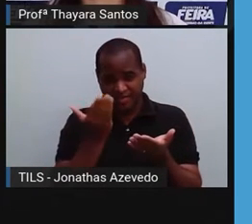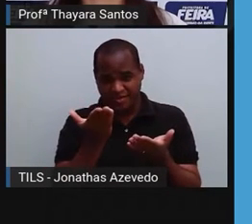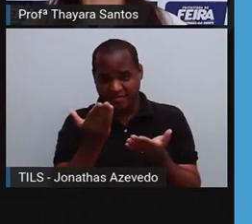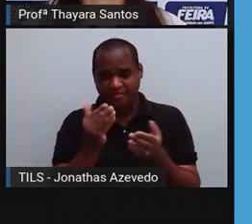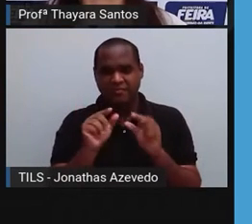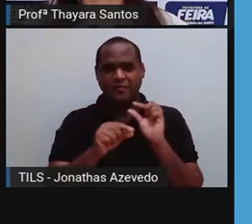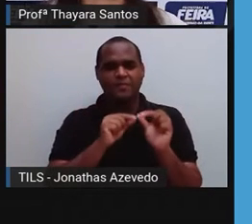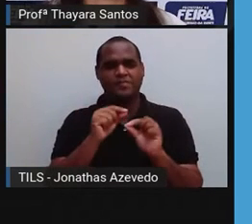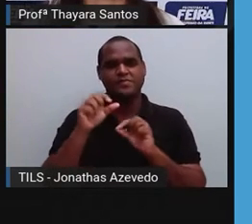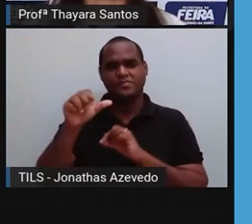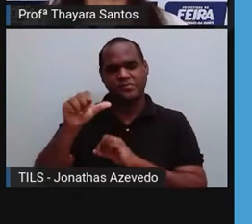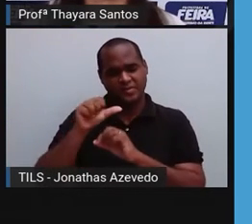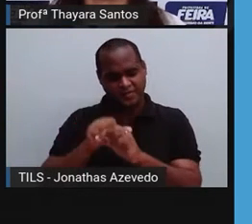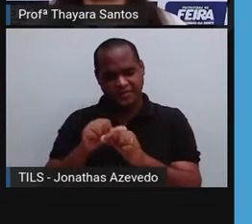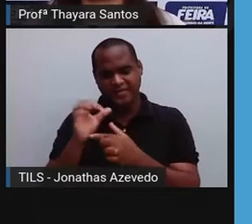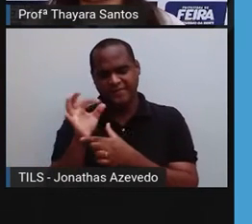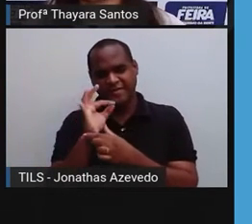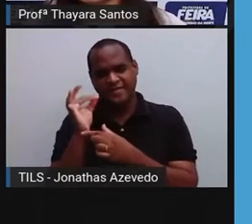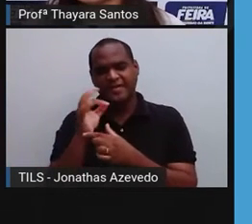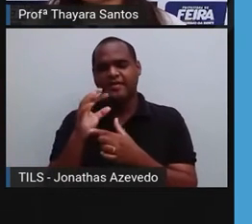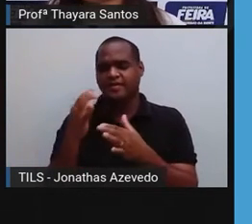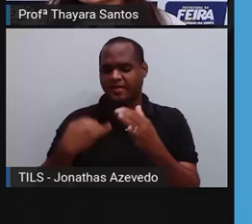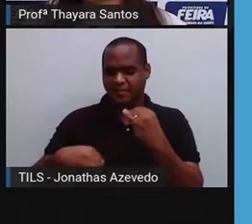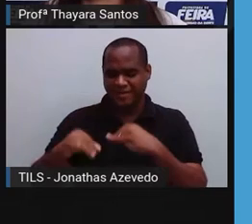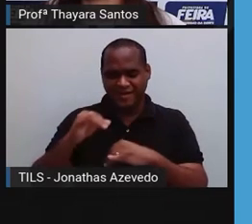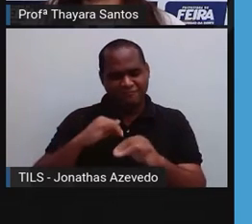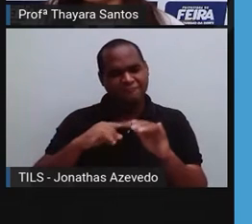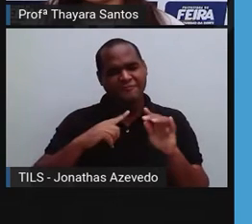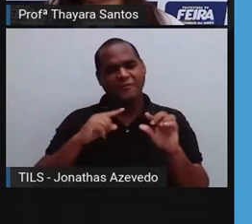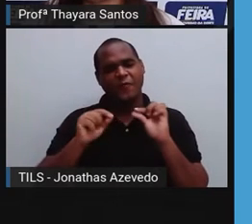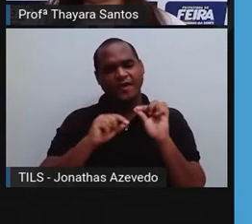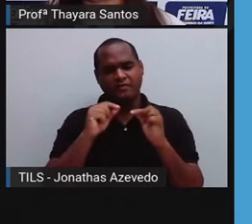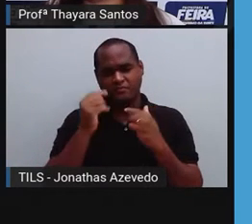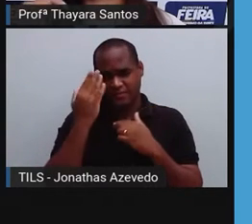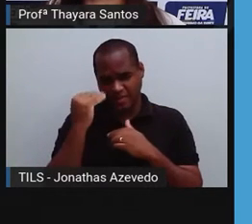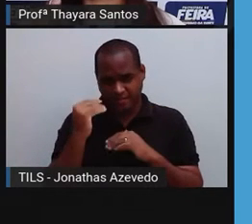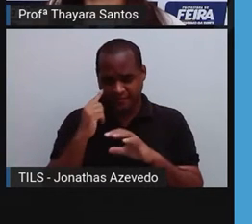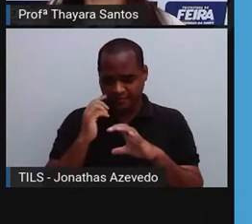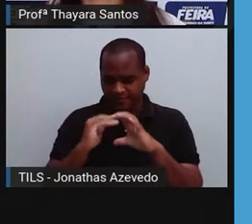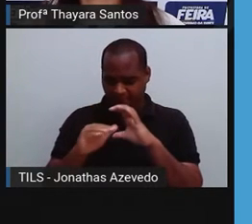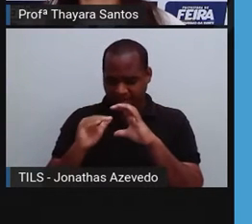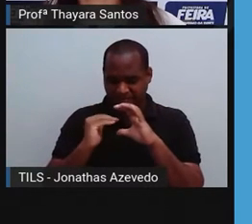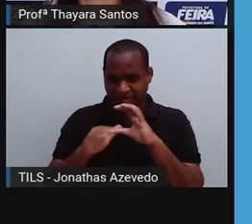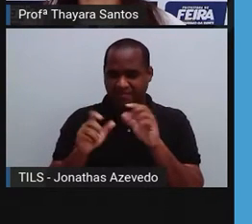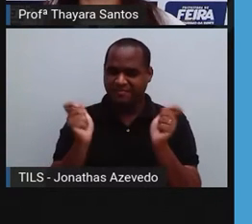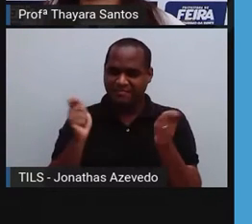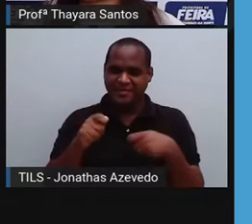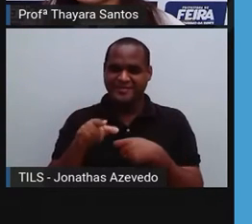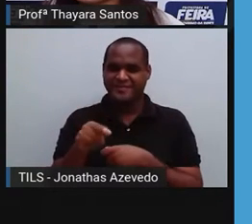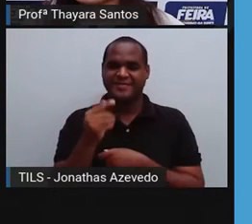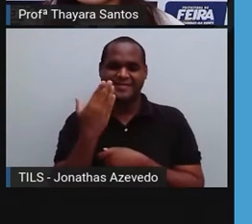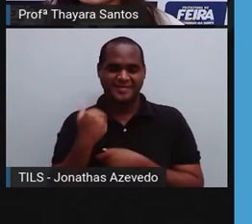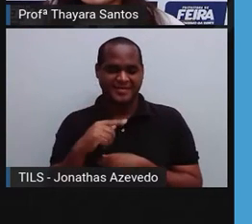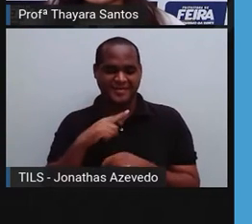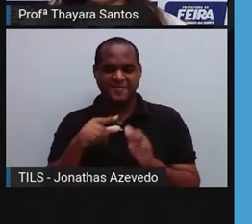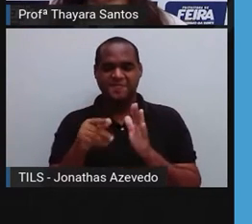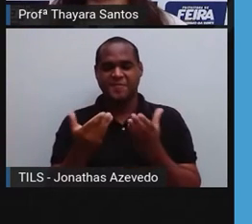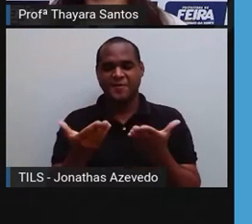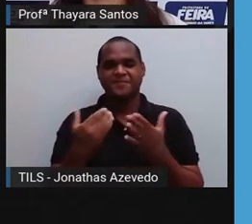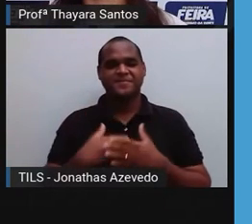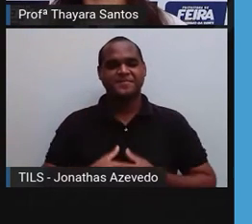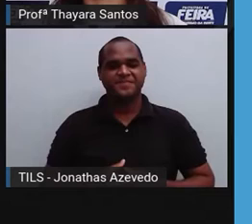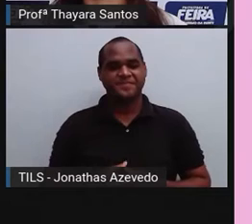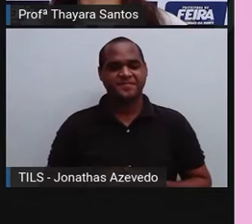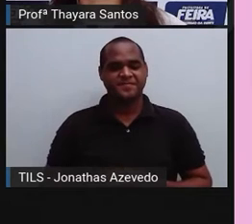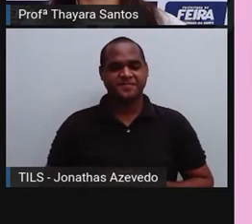expressão transformações físicas e químicas da matéria? Quem sabe pode escrever aqui no chat, que eu quero ver vocês participando.